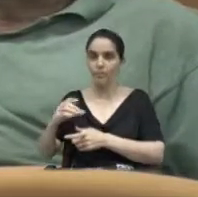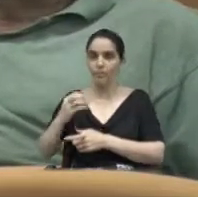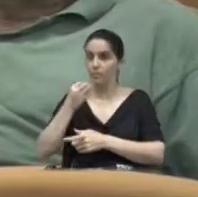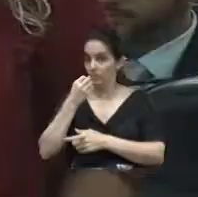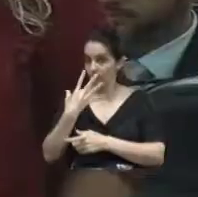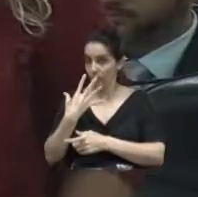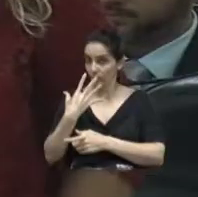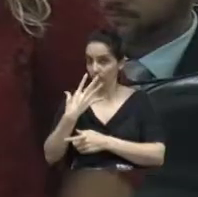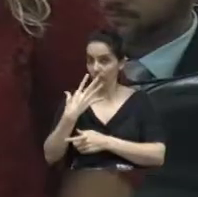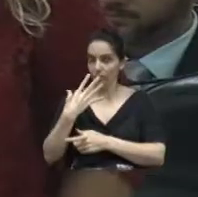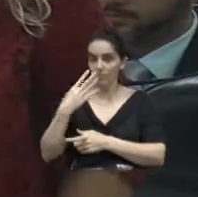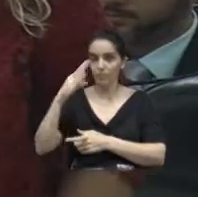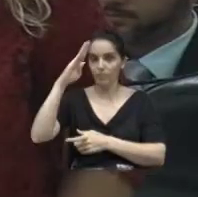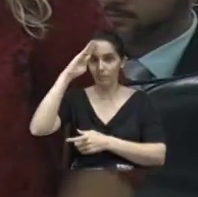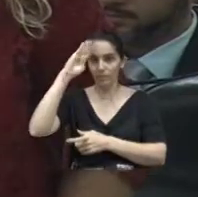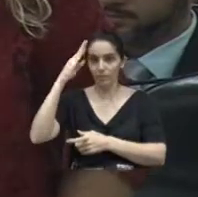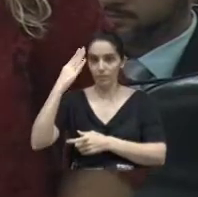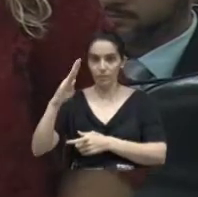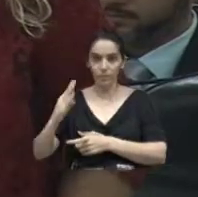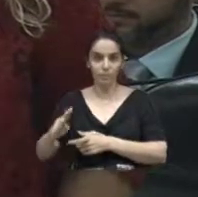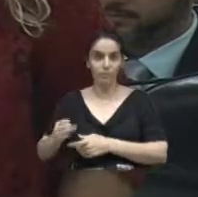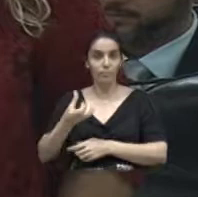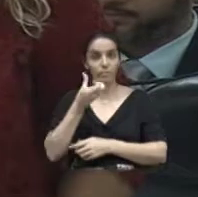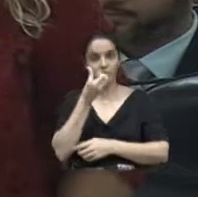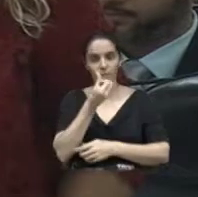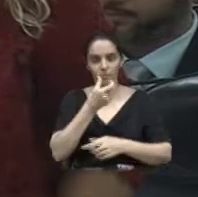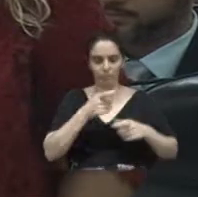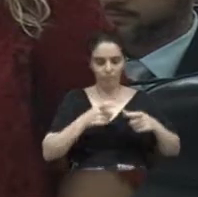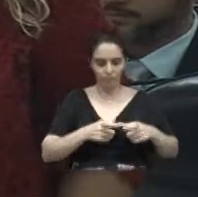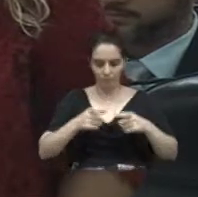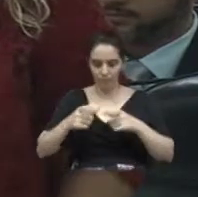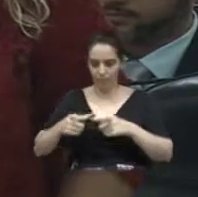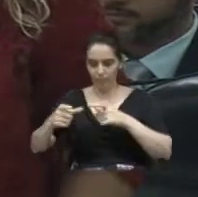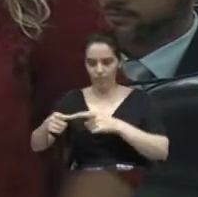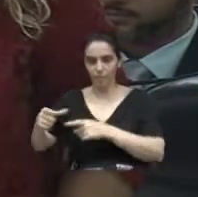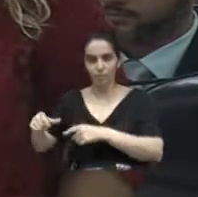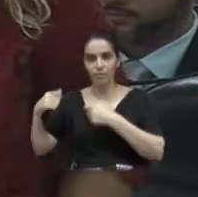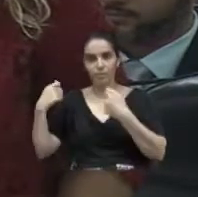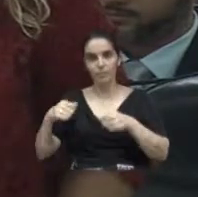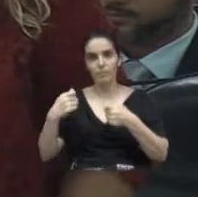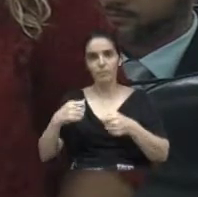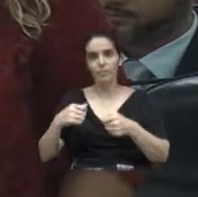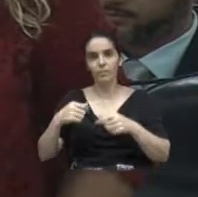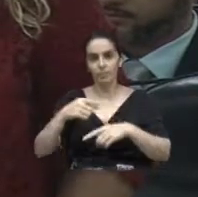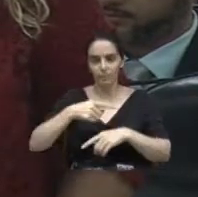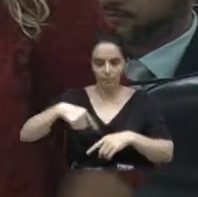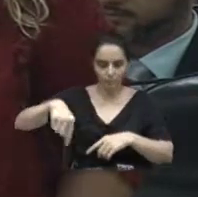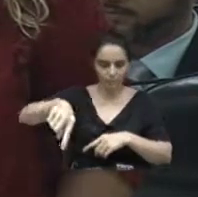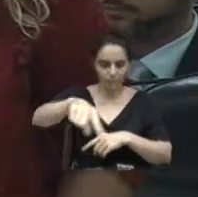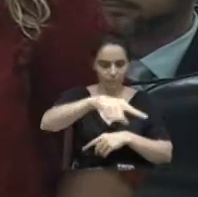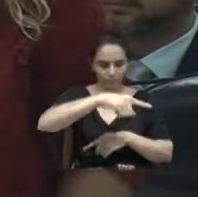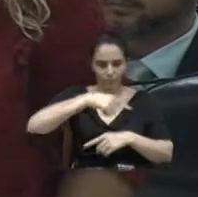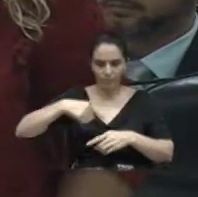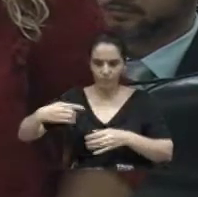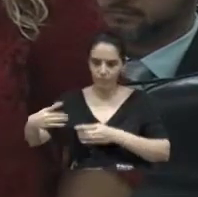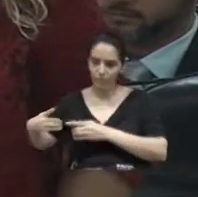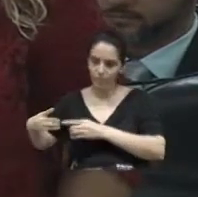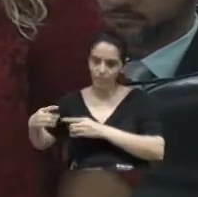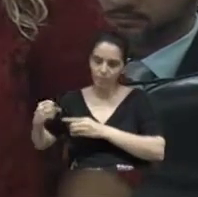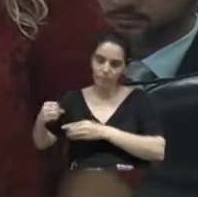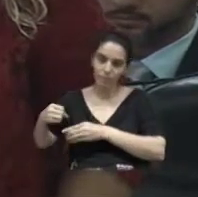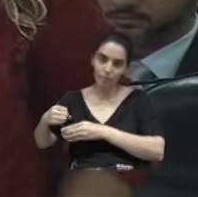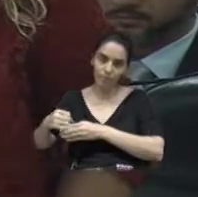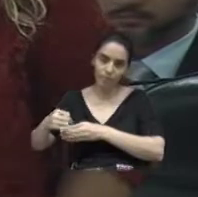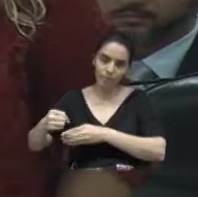Esperança, são 6 bairros que têm que atravessar o anel viário para ir até o